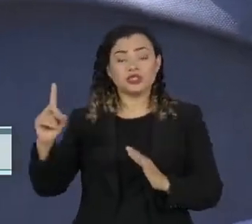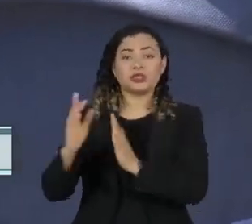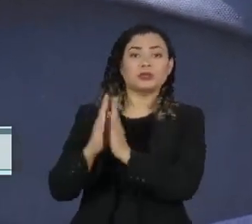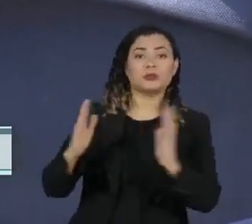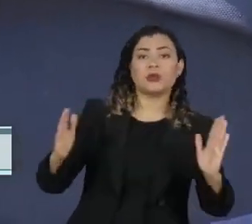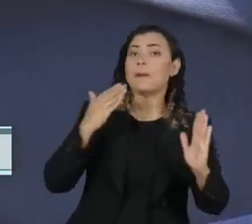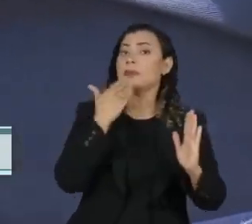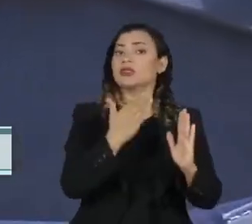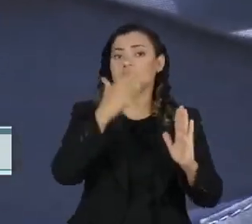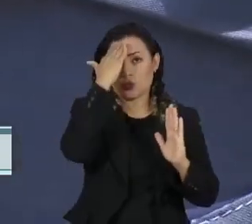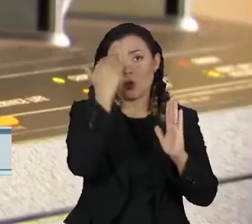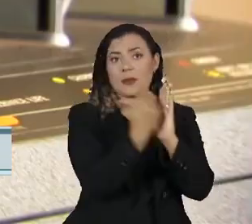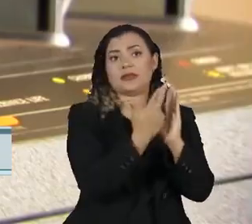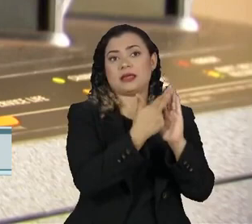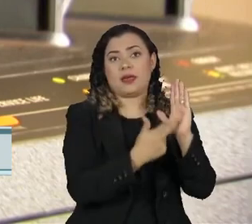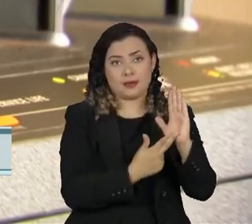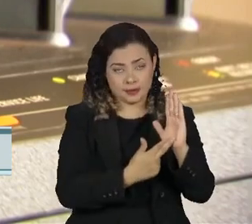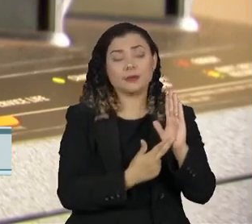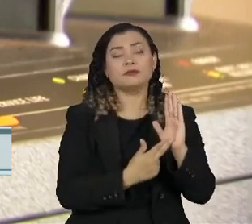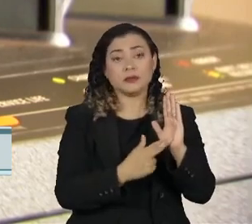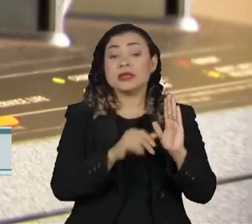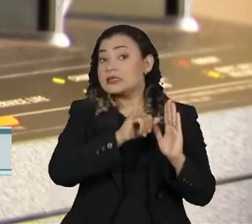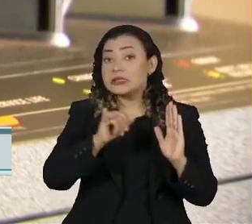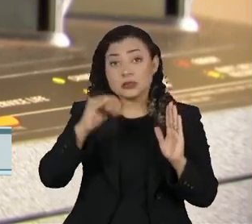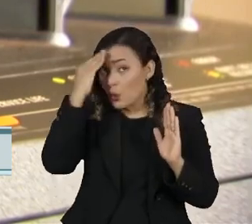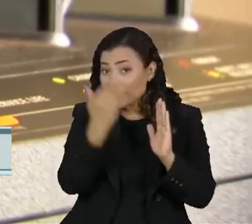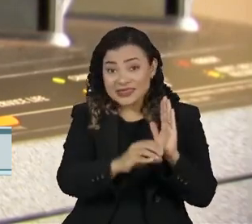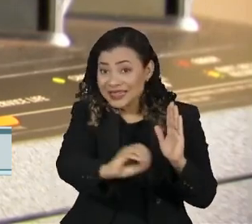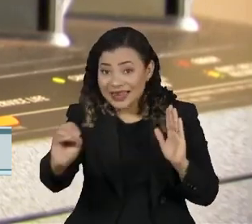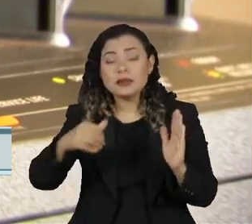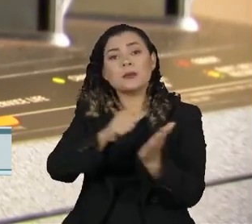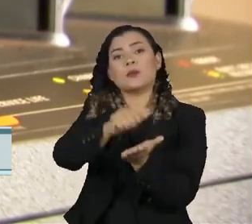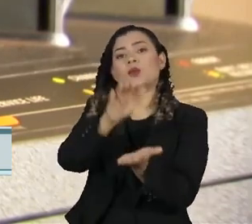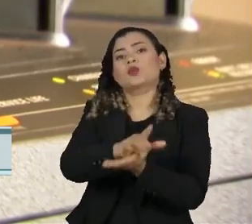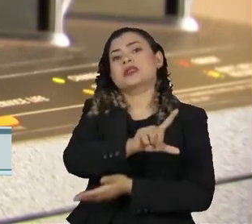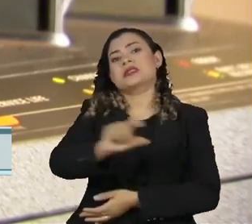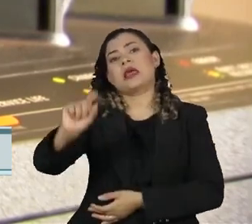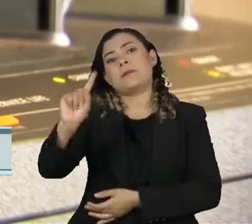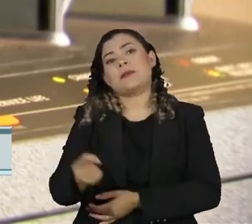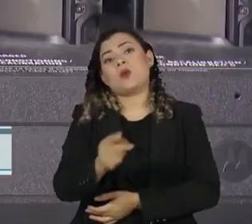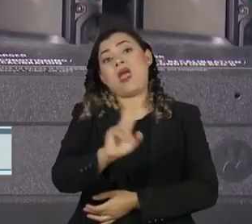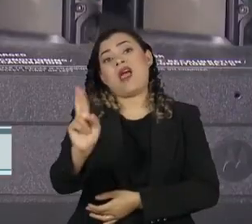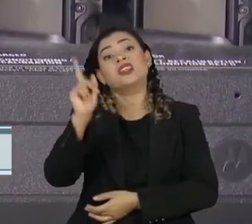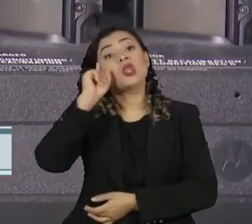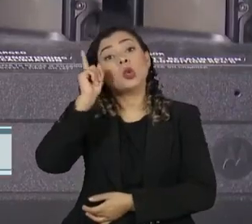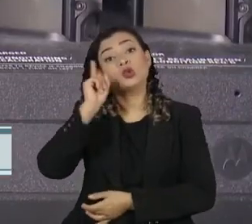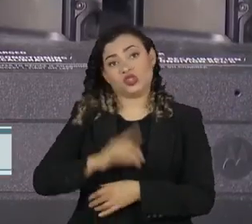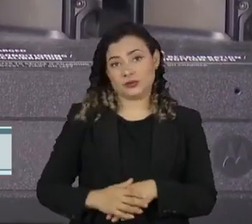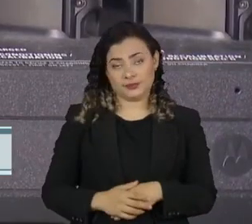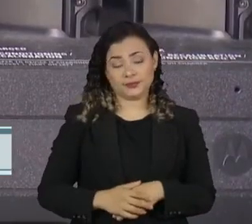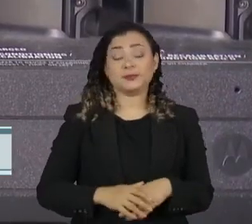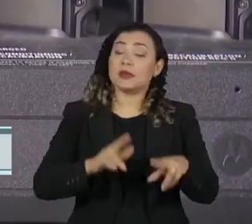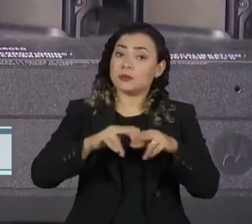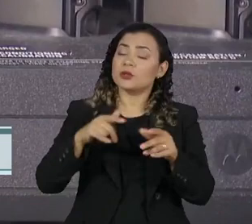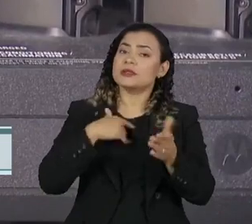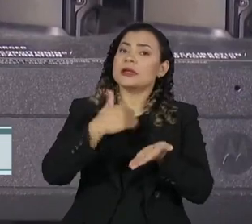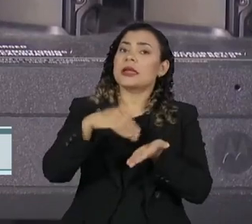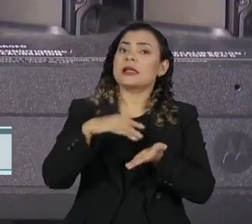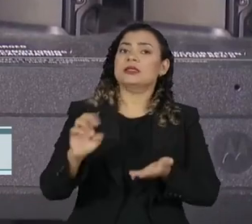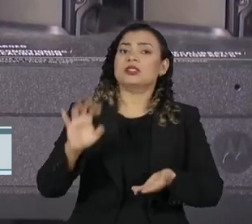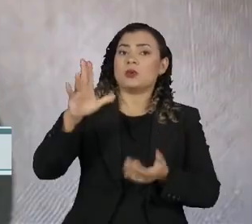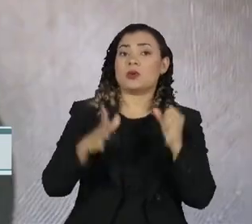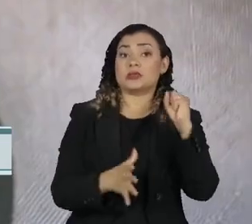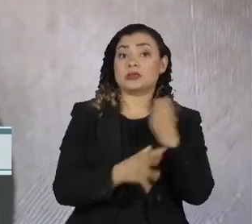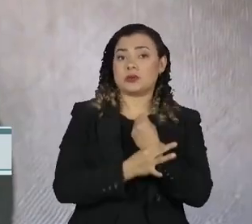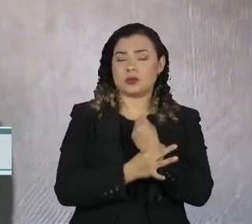que esses pedidos sejam cumpridos a multa em caso de desobediência de cem mil reais em nota a Secretaria Estadual